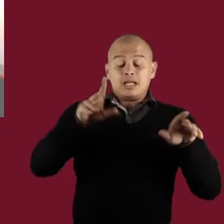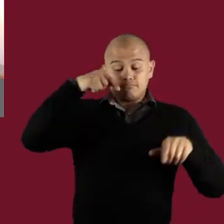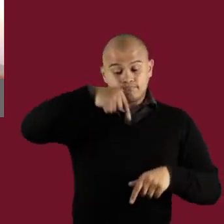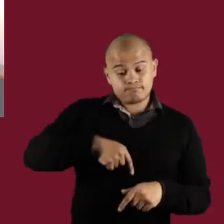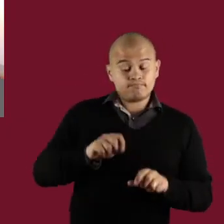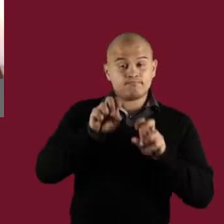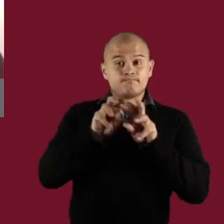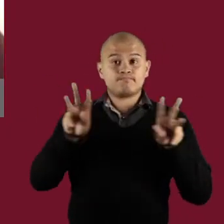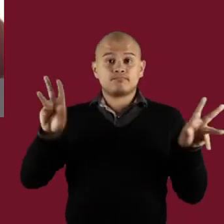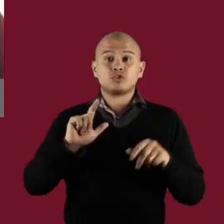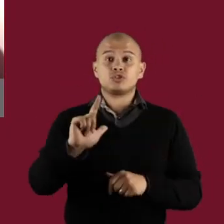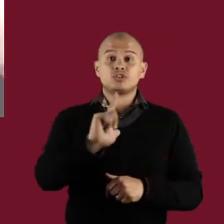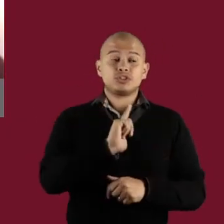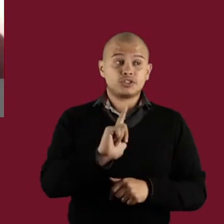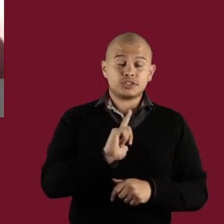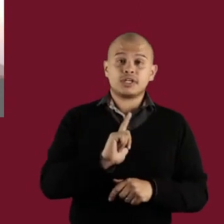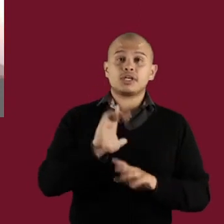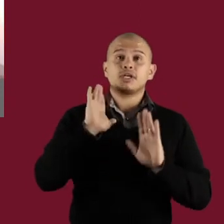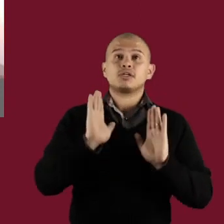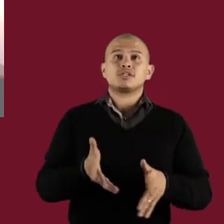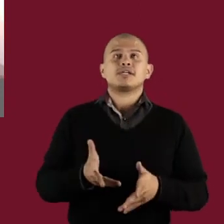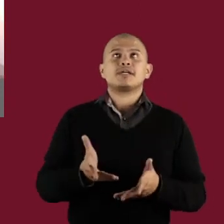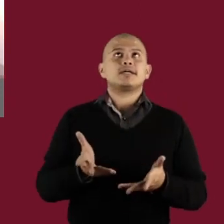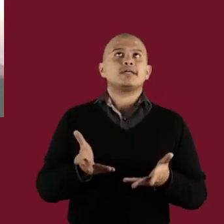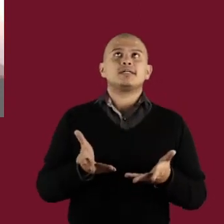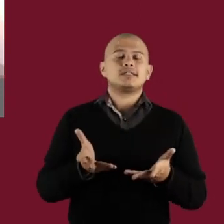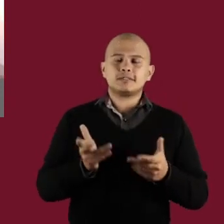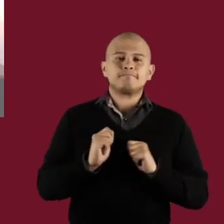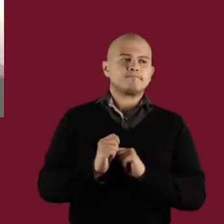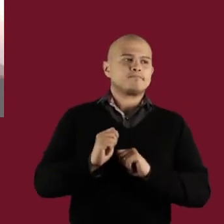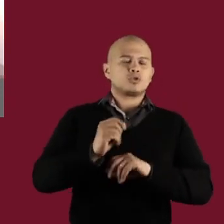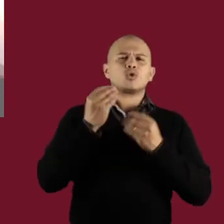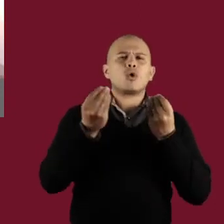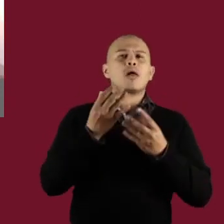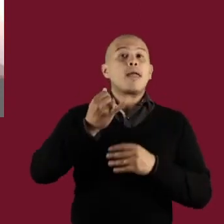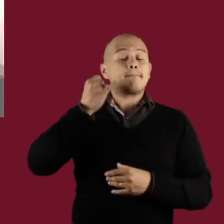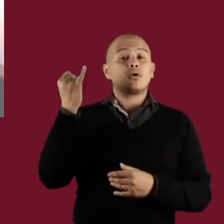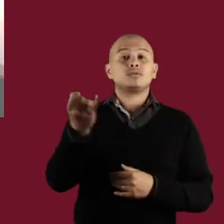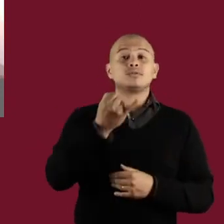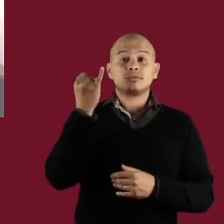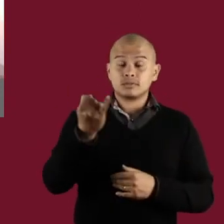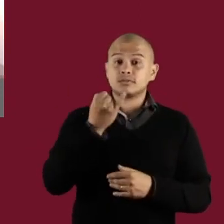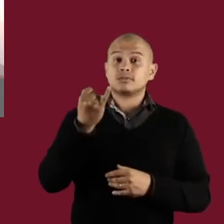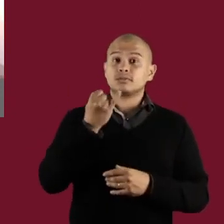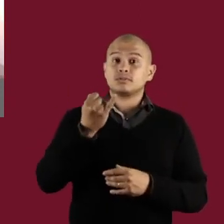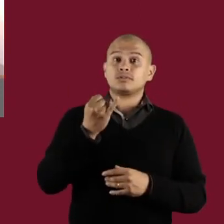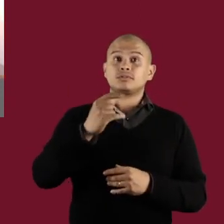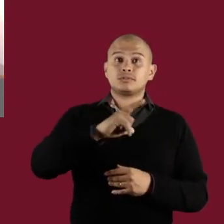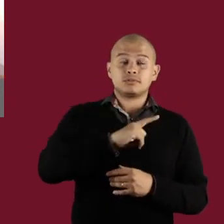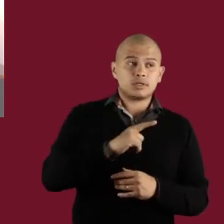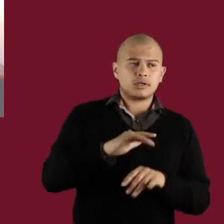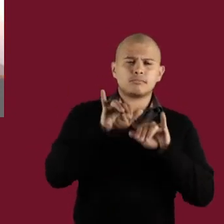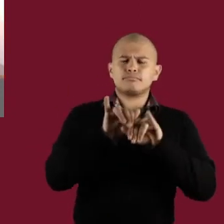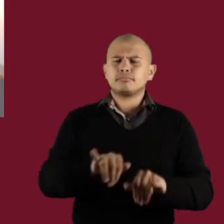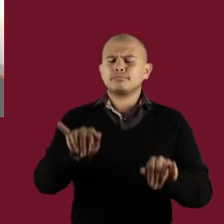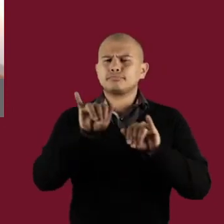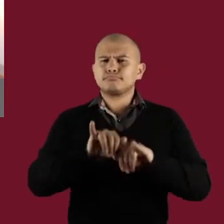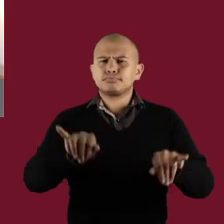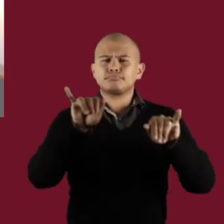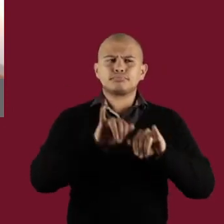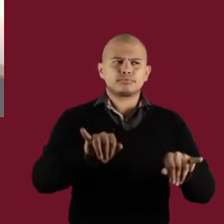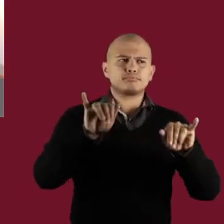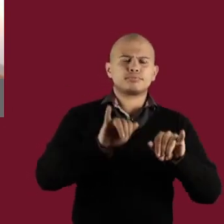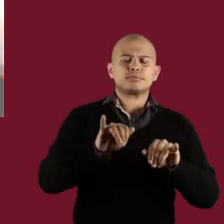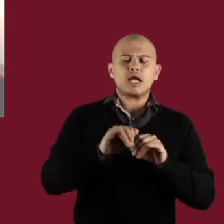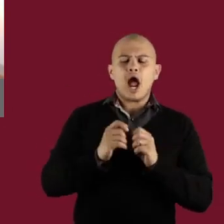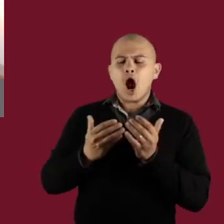temos essa grande, eu considero um ponto importante por ser a fonte da notícia e também,